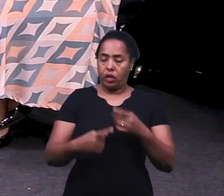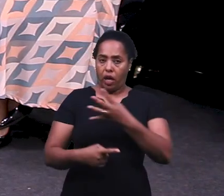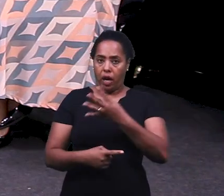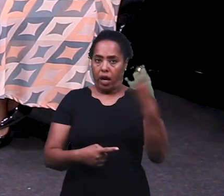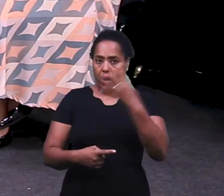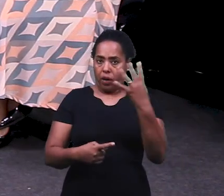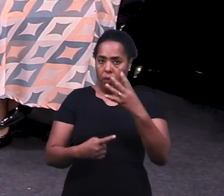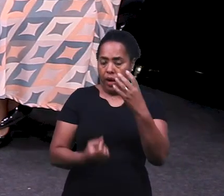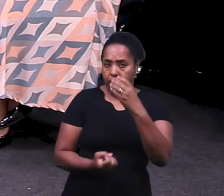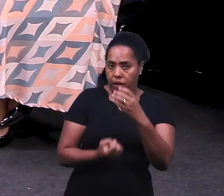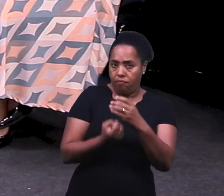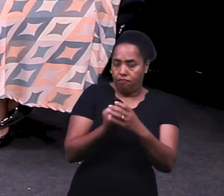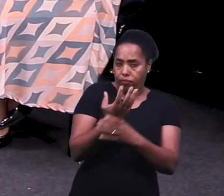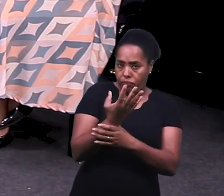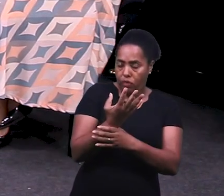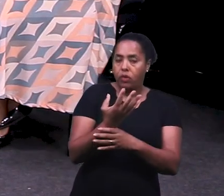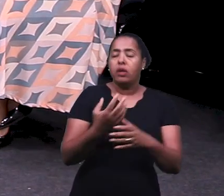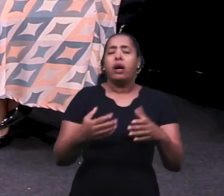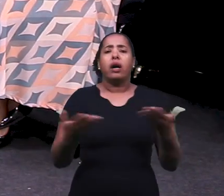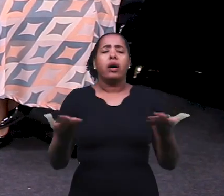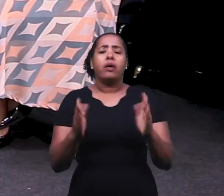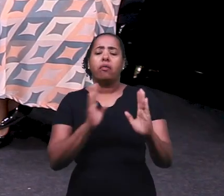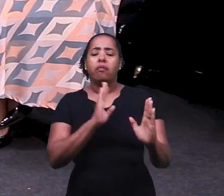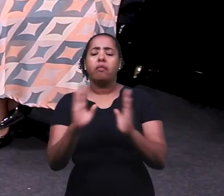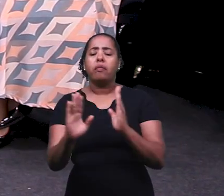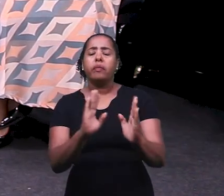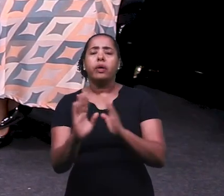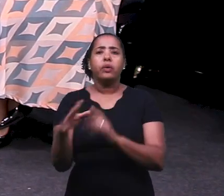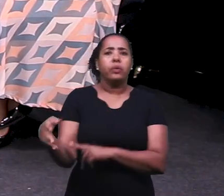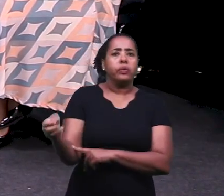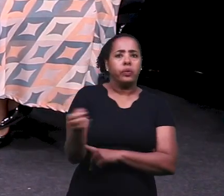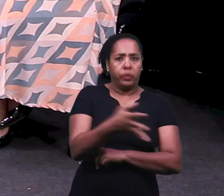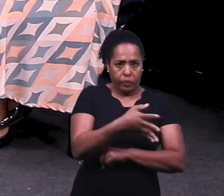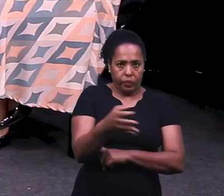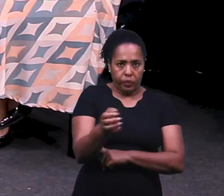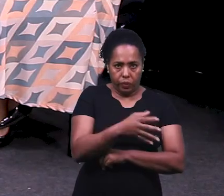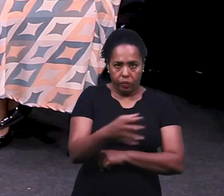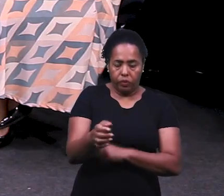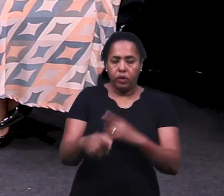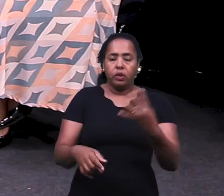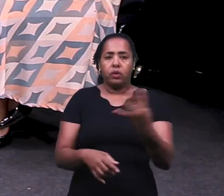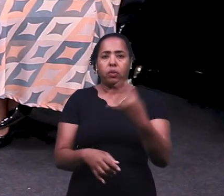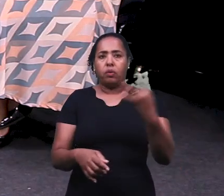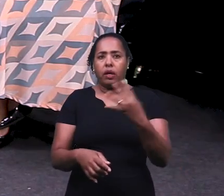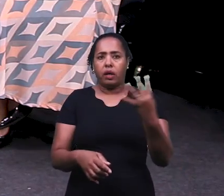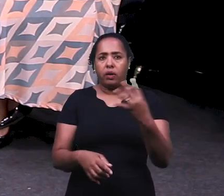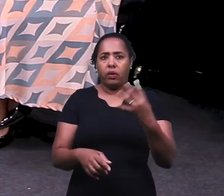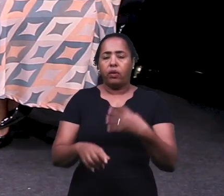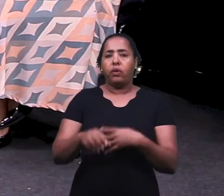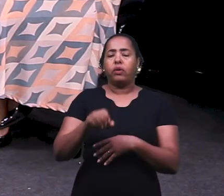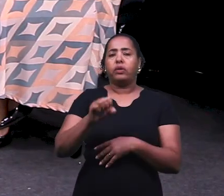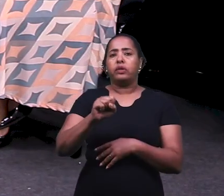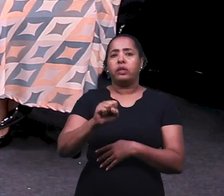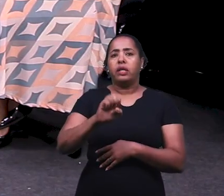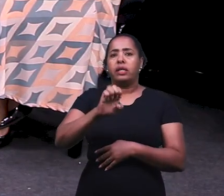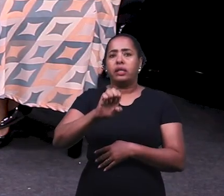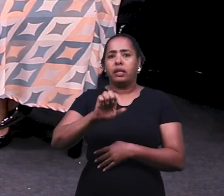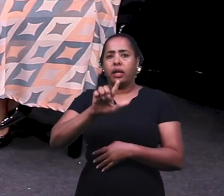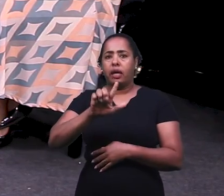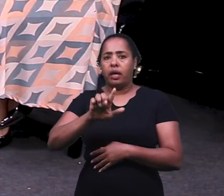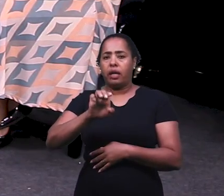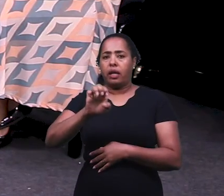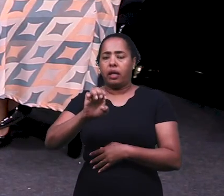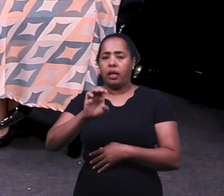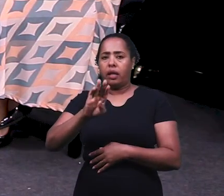É tanto que já é a 4ª formação dentro do mesmo projeto, agora numa nova fase, né? Essa fase onde o quarteto é